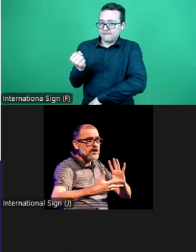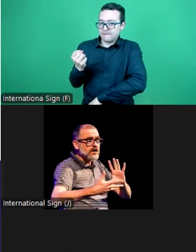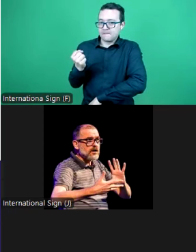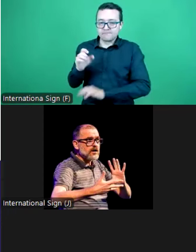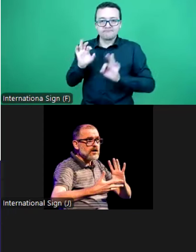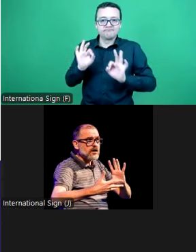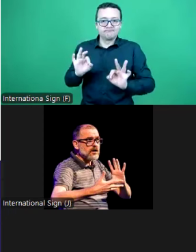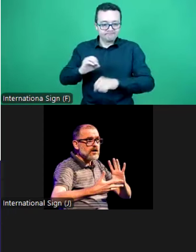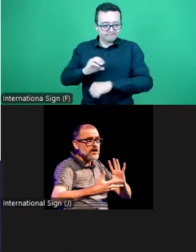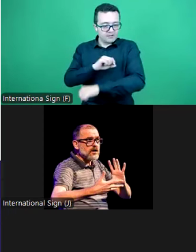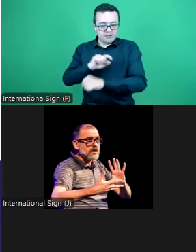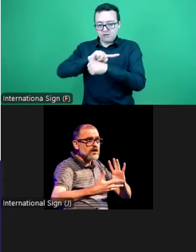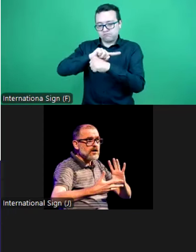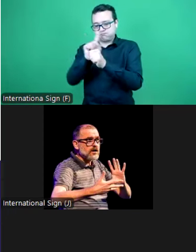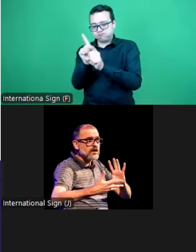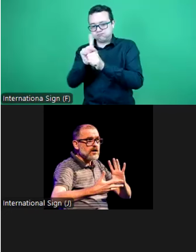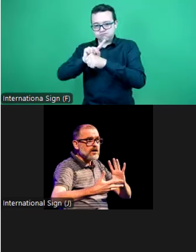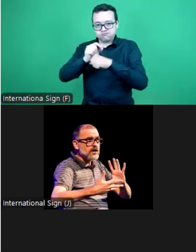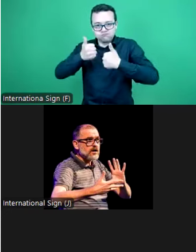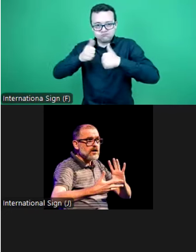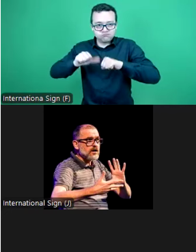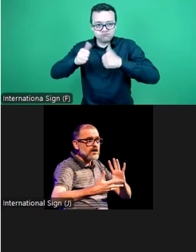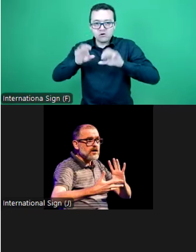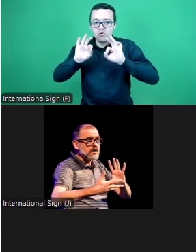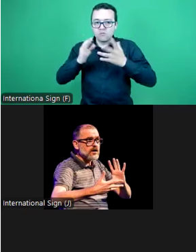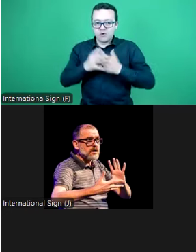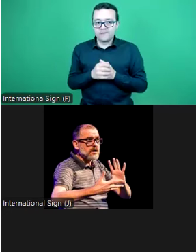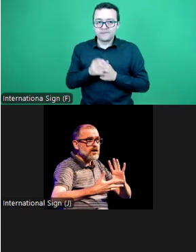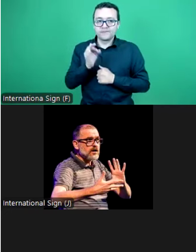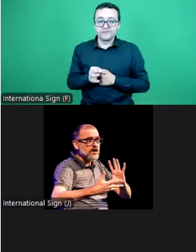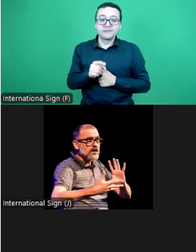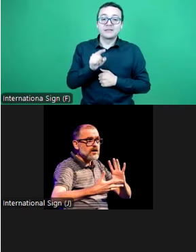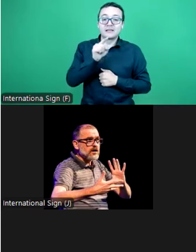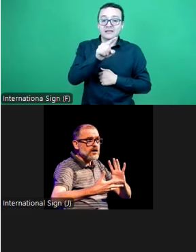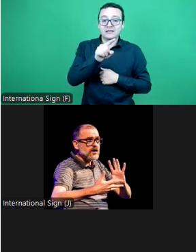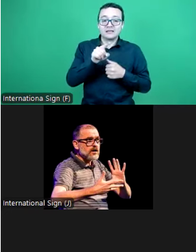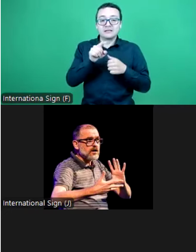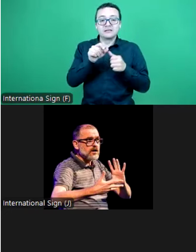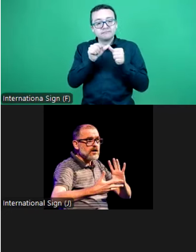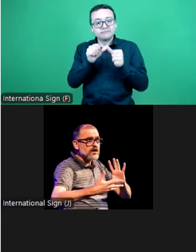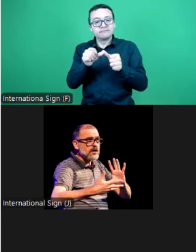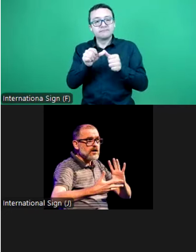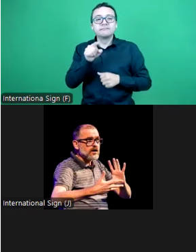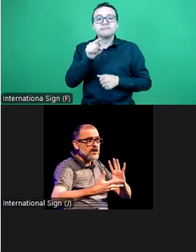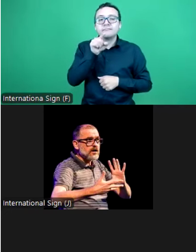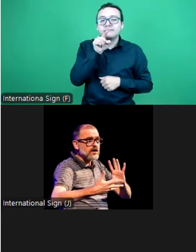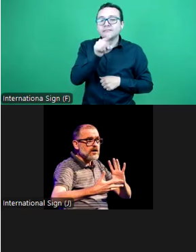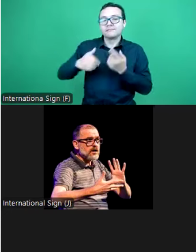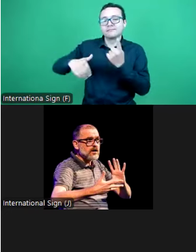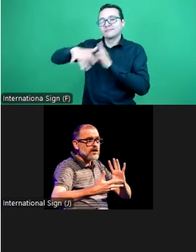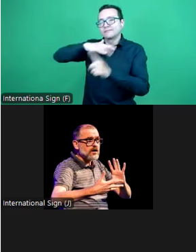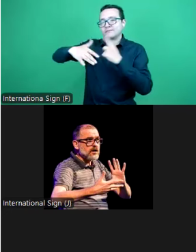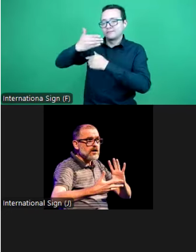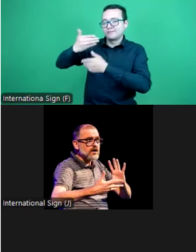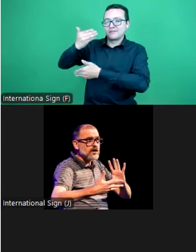experiência em relação ao uso de monitores de pressão arterial de precisão para melhorar a qualidade, segurança e diagnóstico da